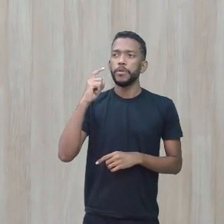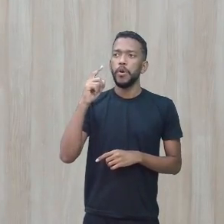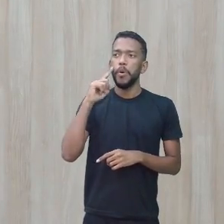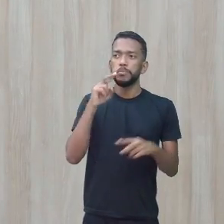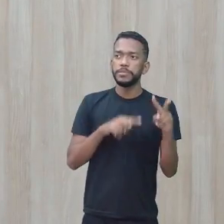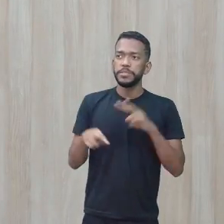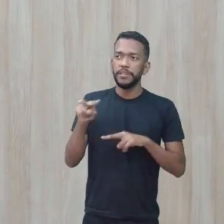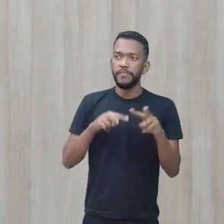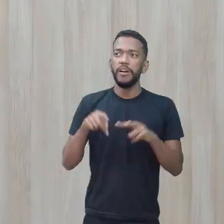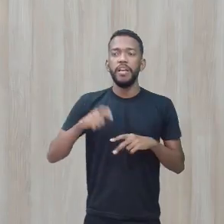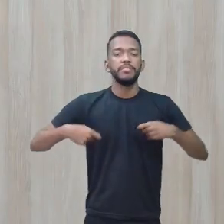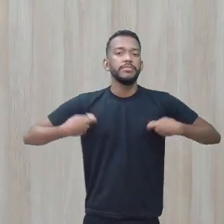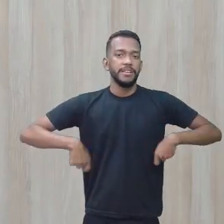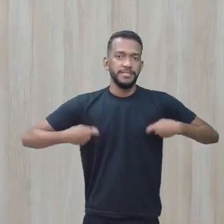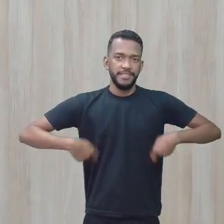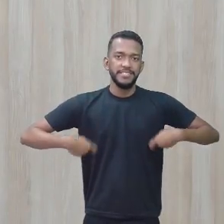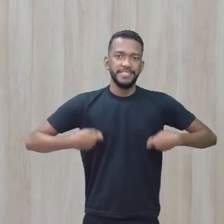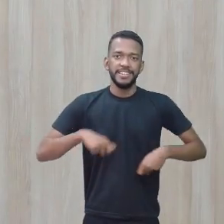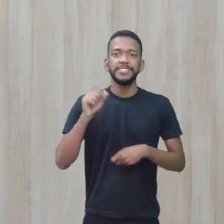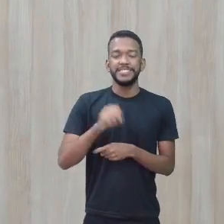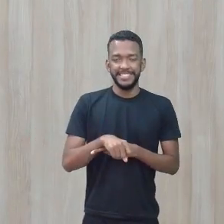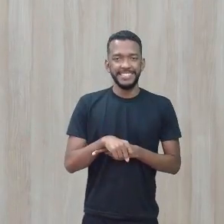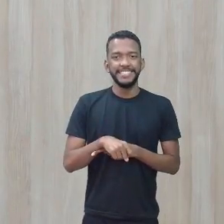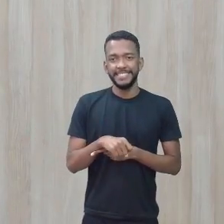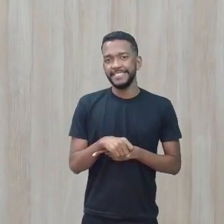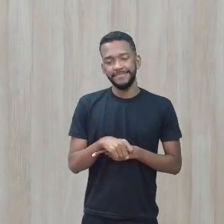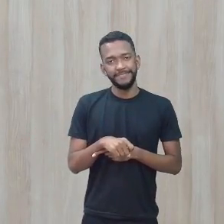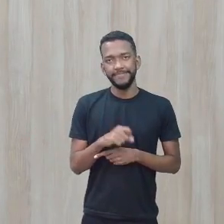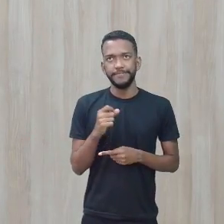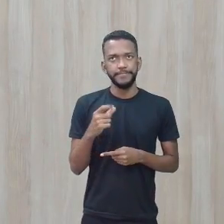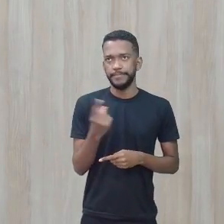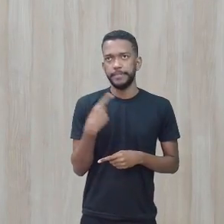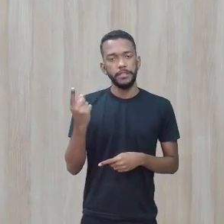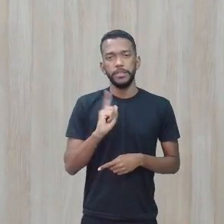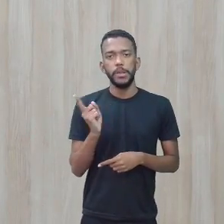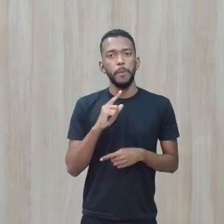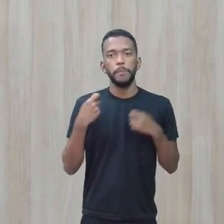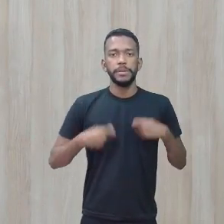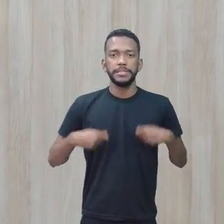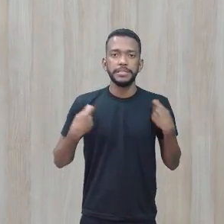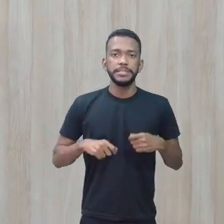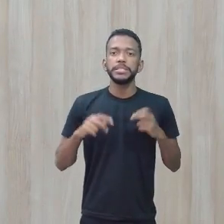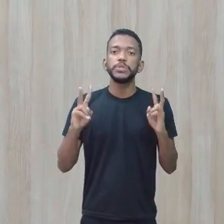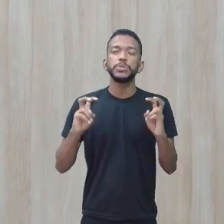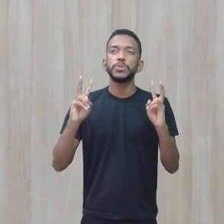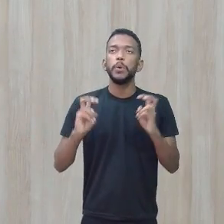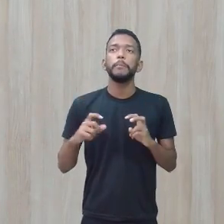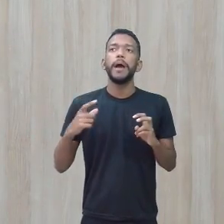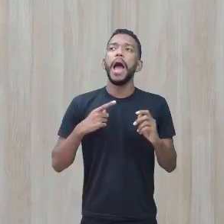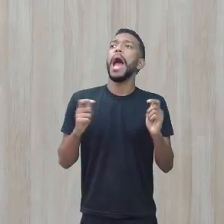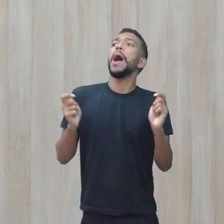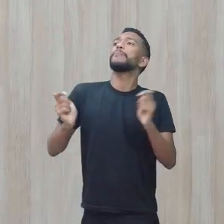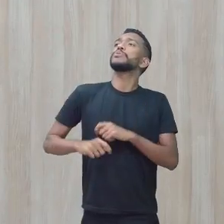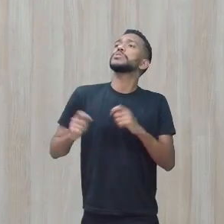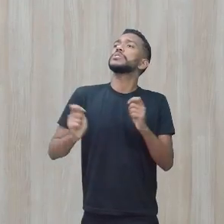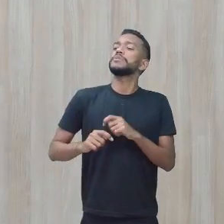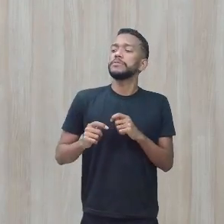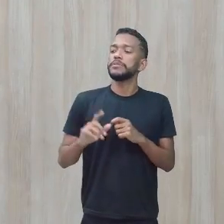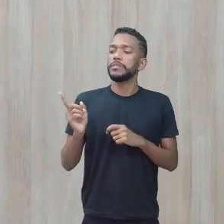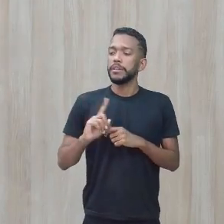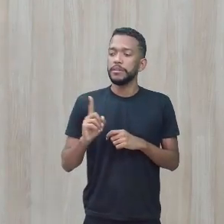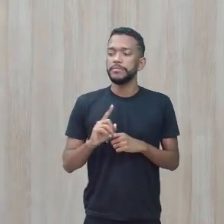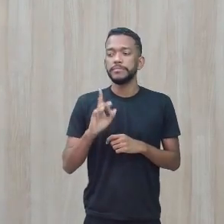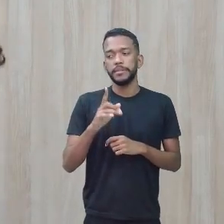observar que é necessário, né? Assim, que não precisamos mais pensar se há possibilidade. É o que tem